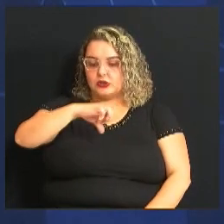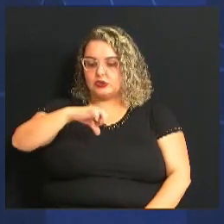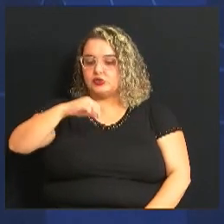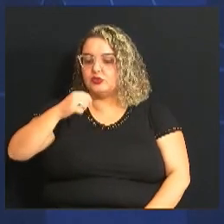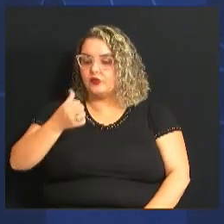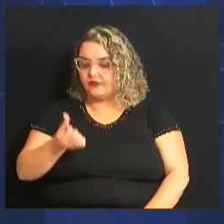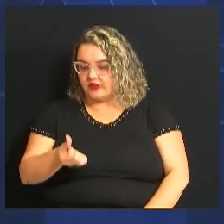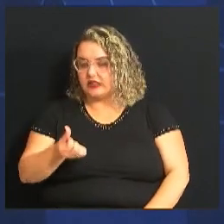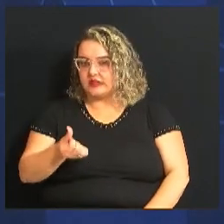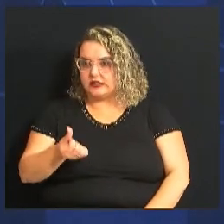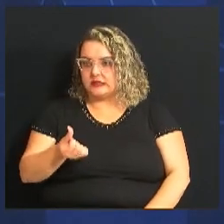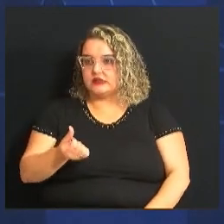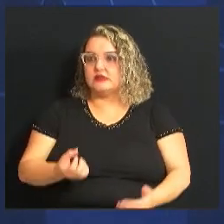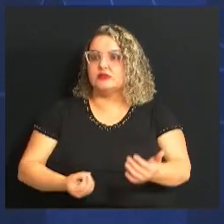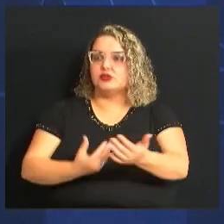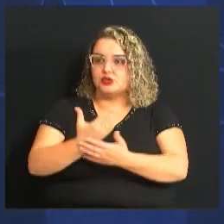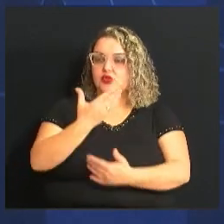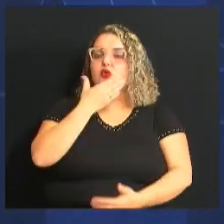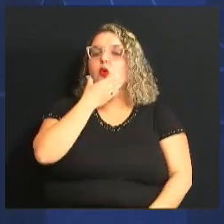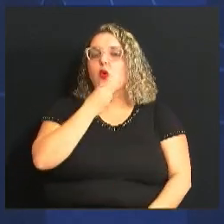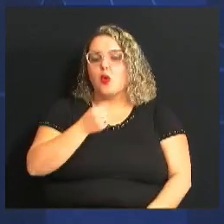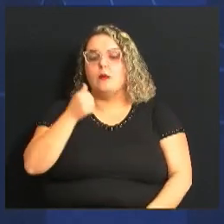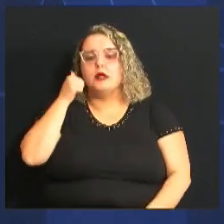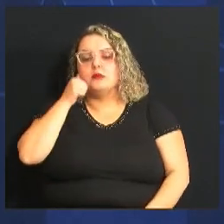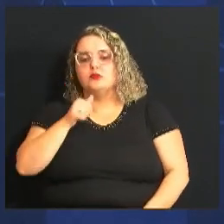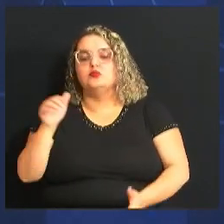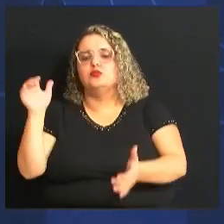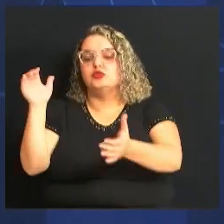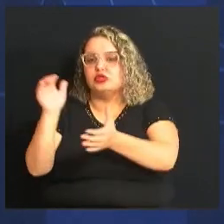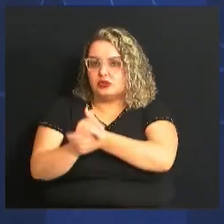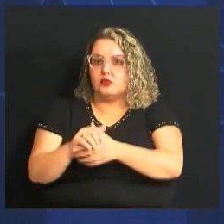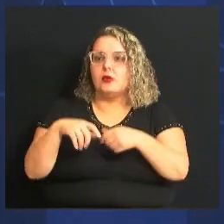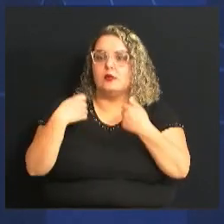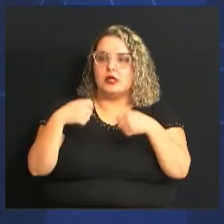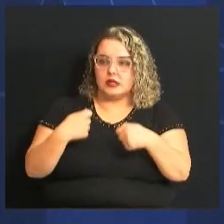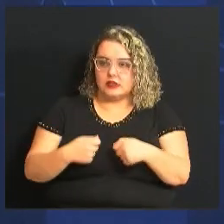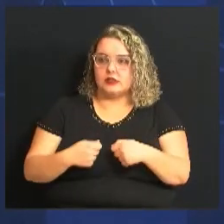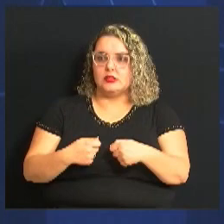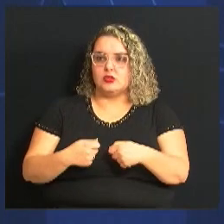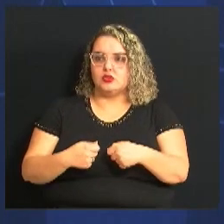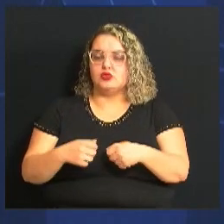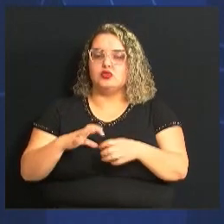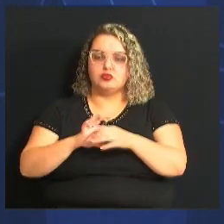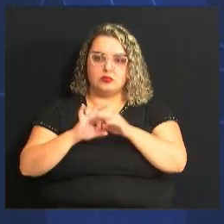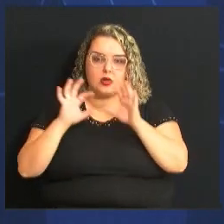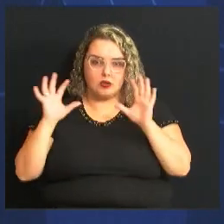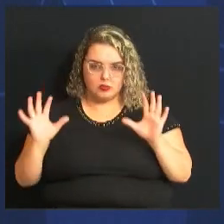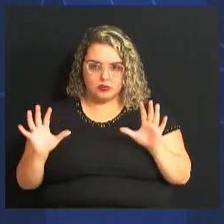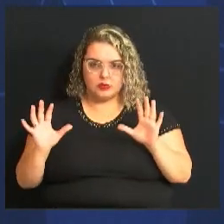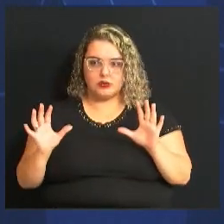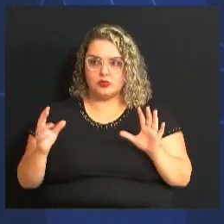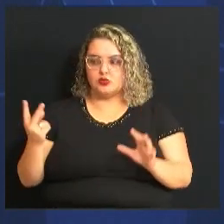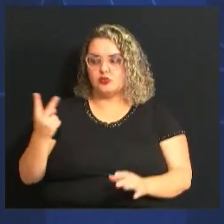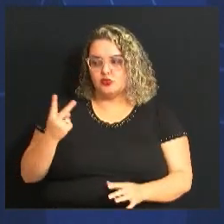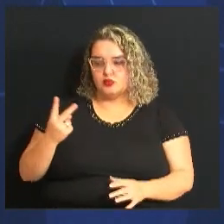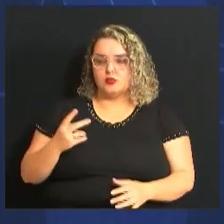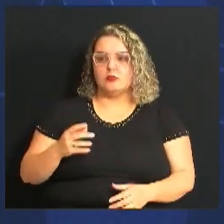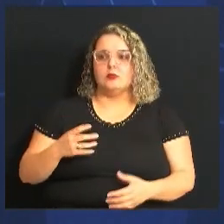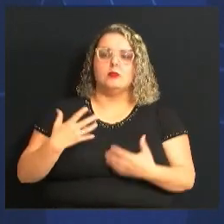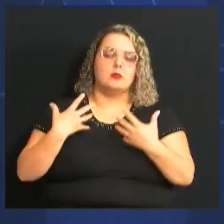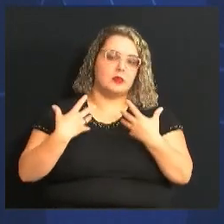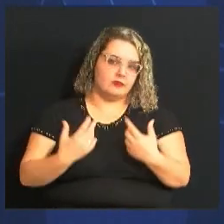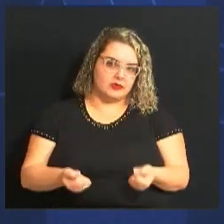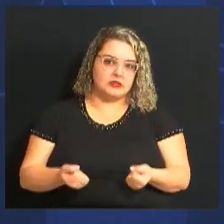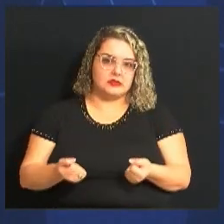1996 que estabelecia que homens e mulheres casados precisavam, então, de uma autorização do parceiro para se submeter